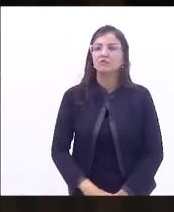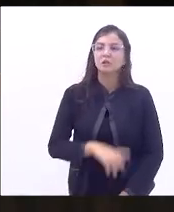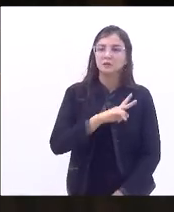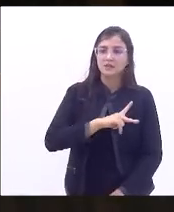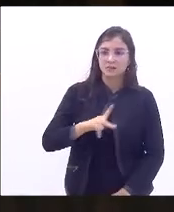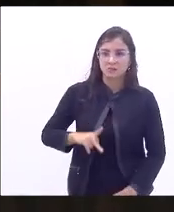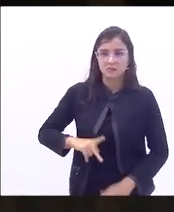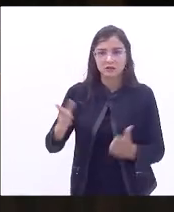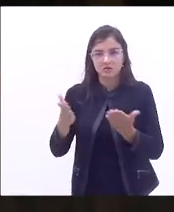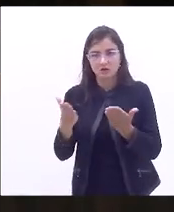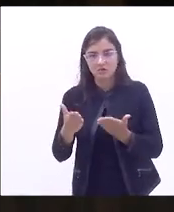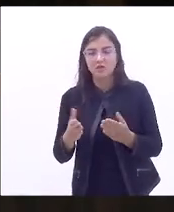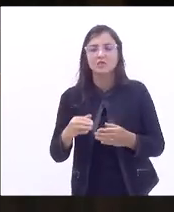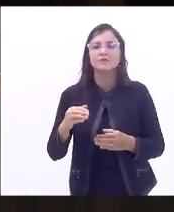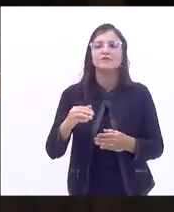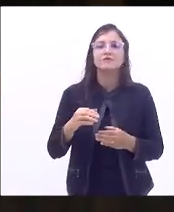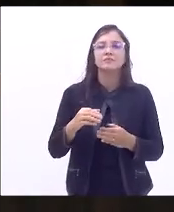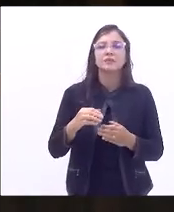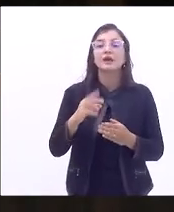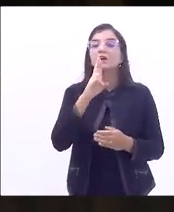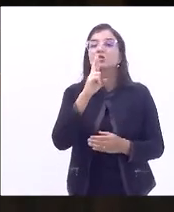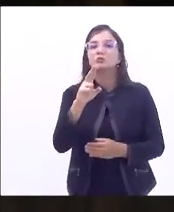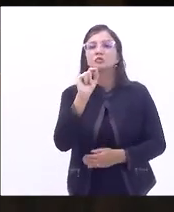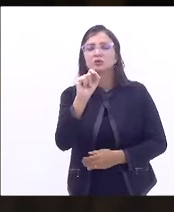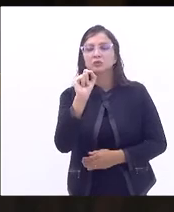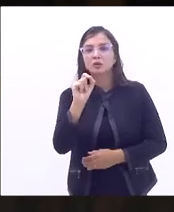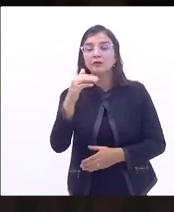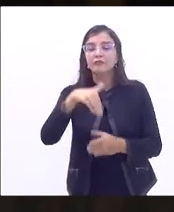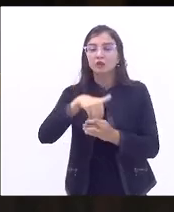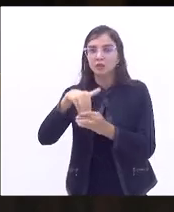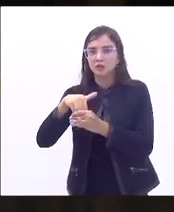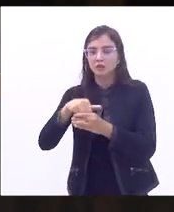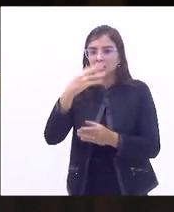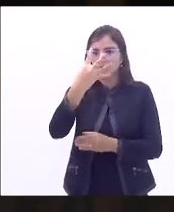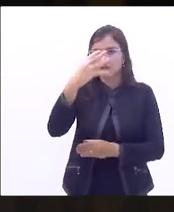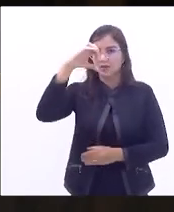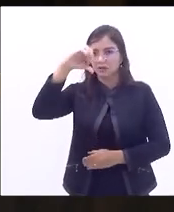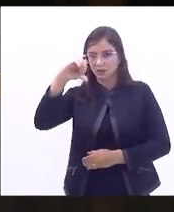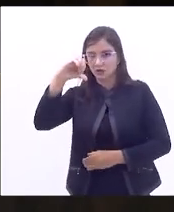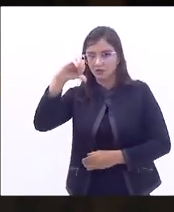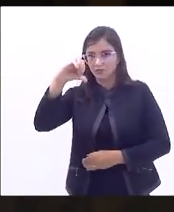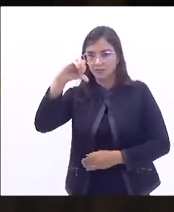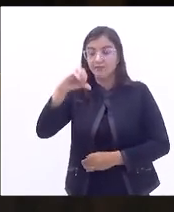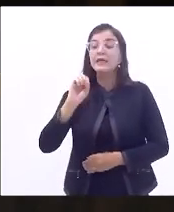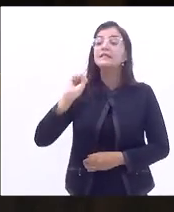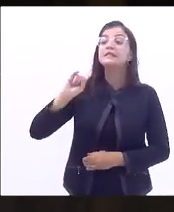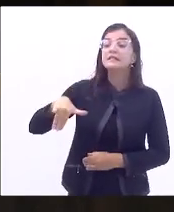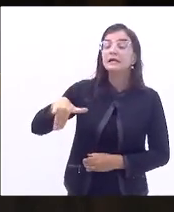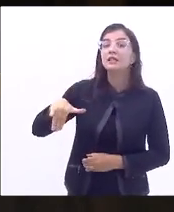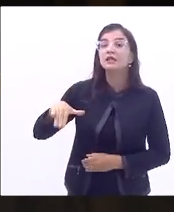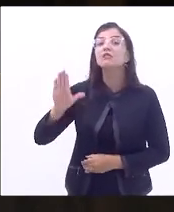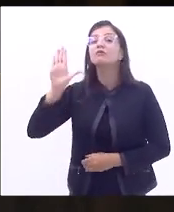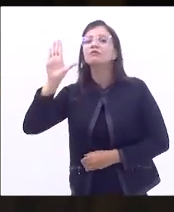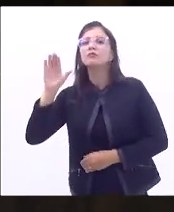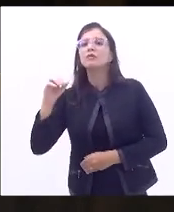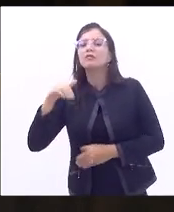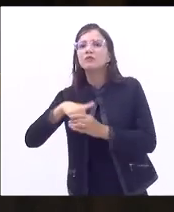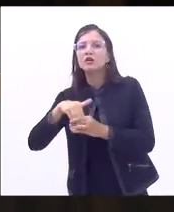resultado. Votaram 49 senhores parlamentares, 36 sims, 14